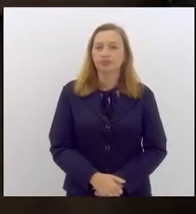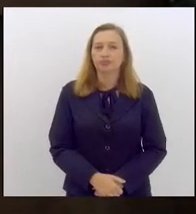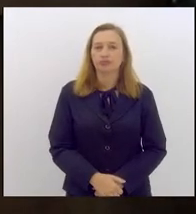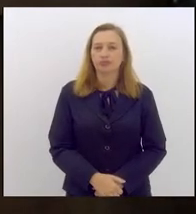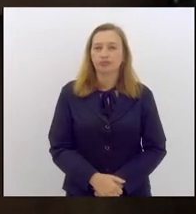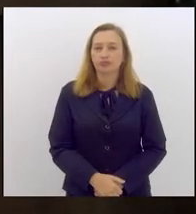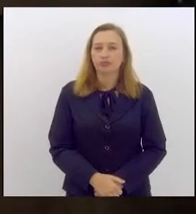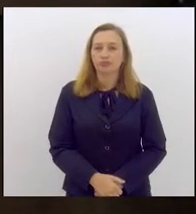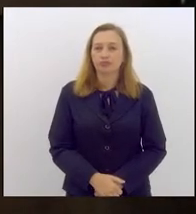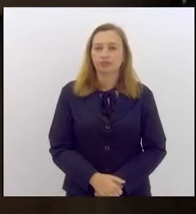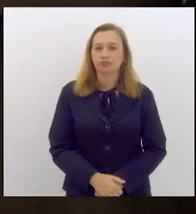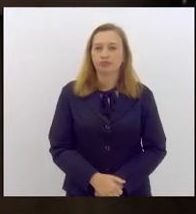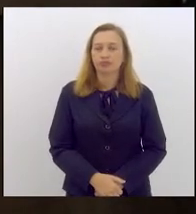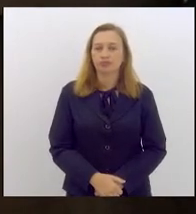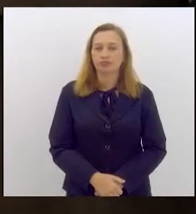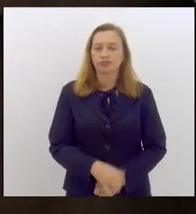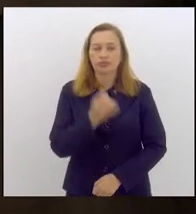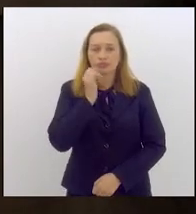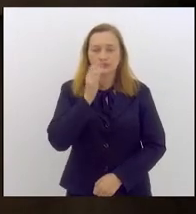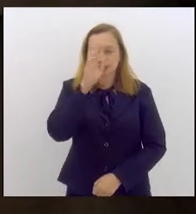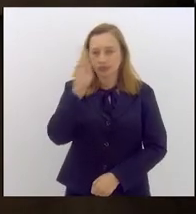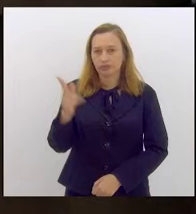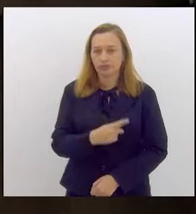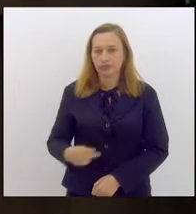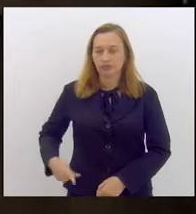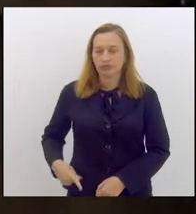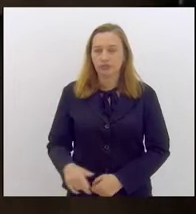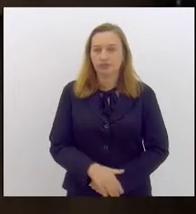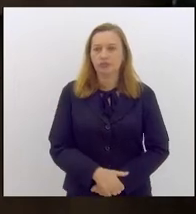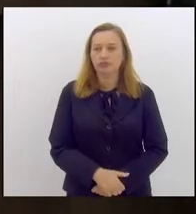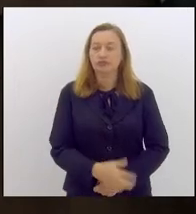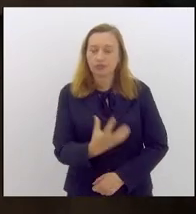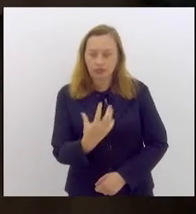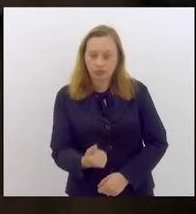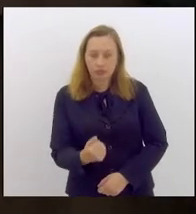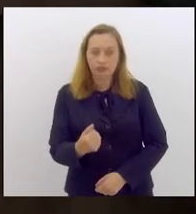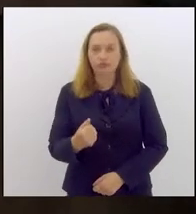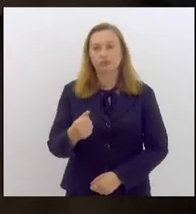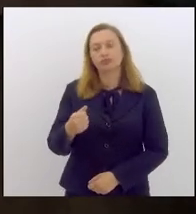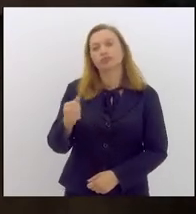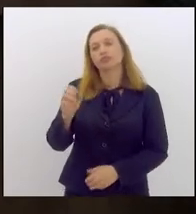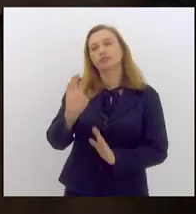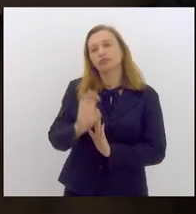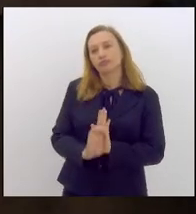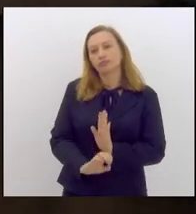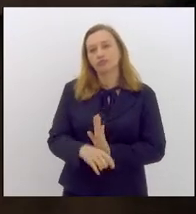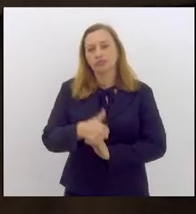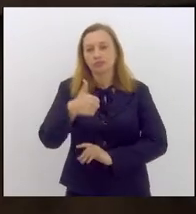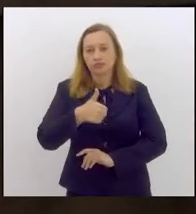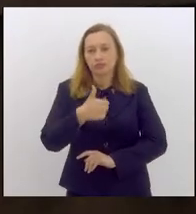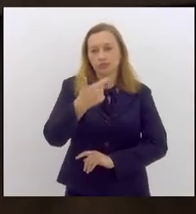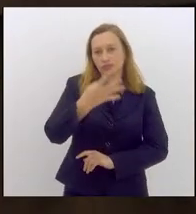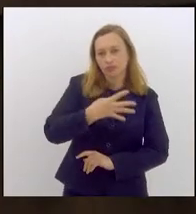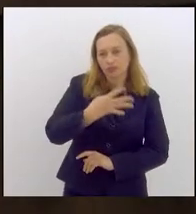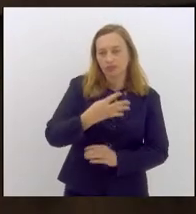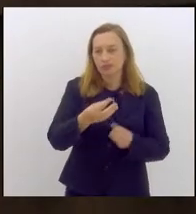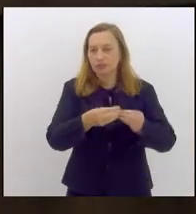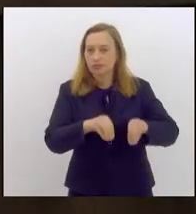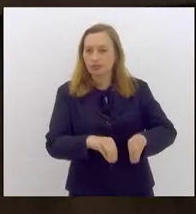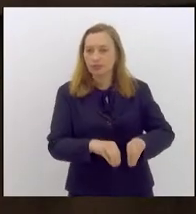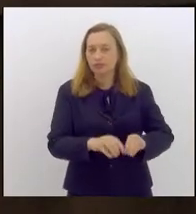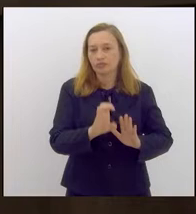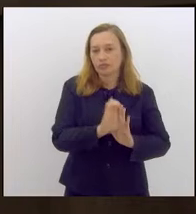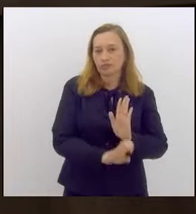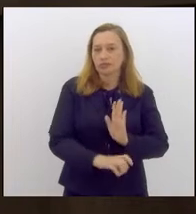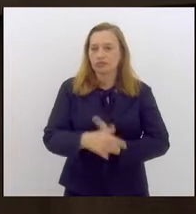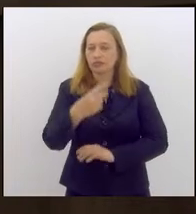Vamos ao relato, senhora presidente. Favorável às emendas 1 e 4. Prejudicadas as